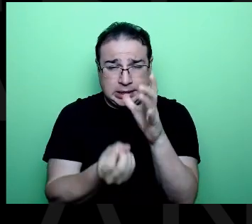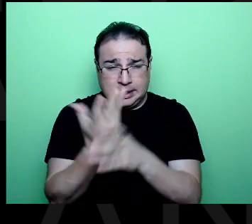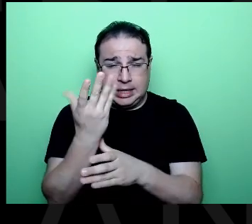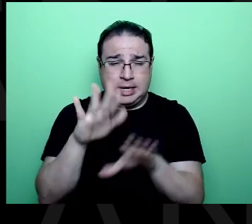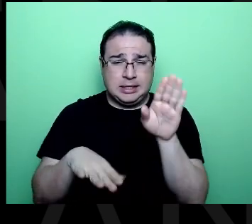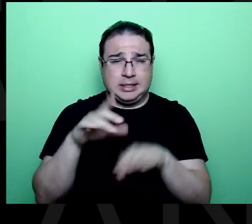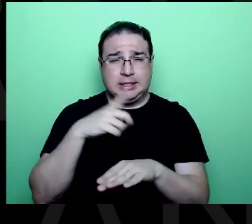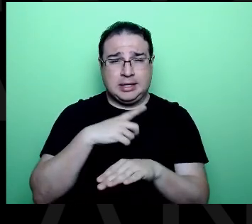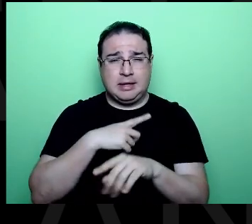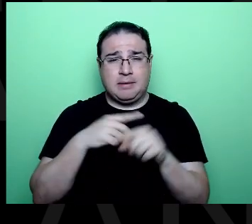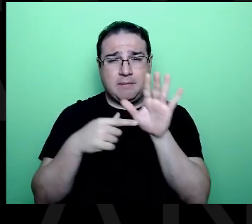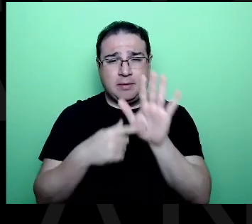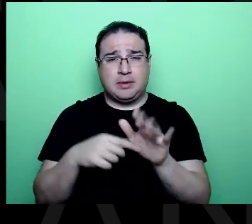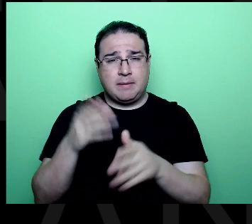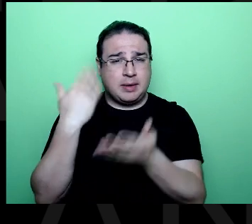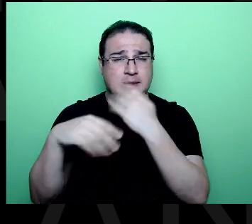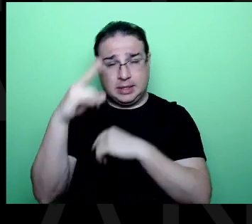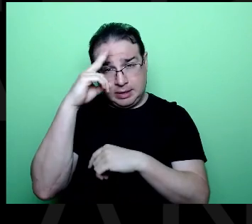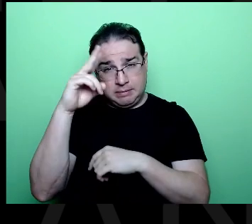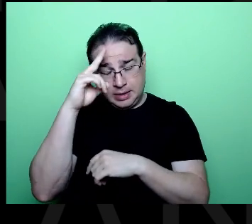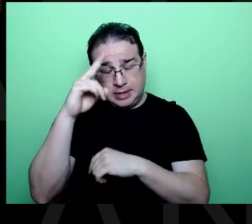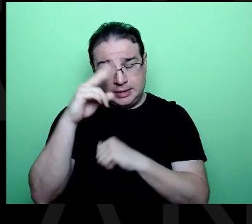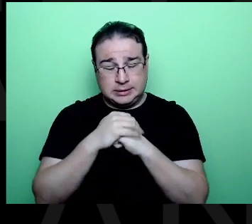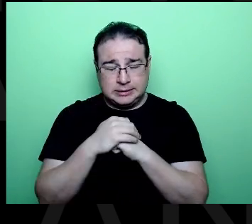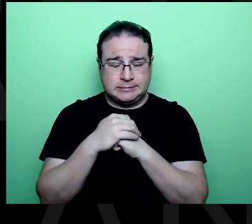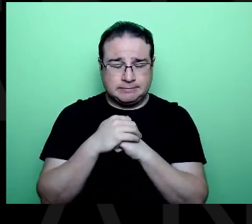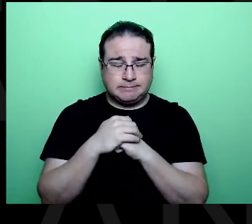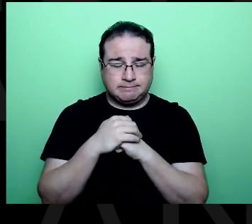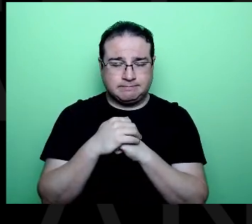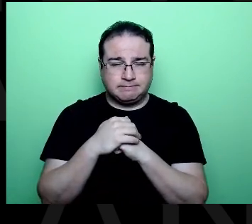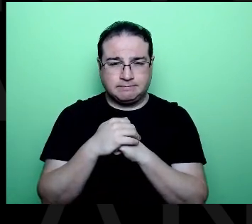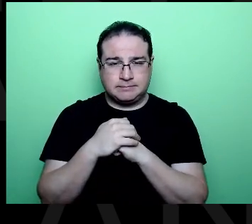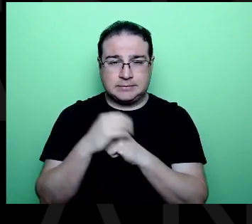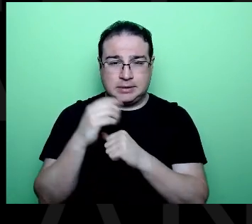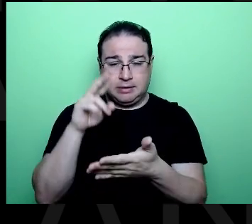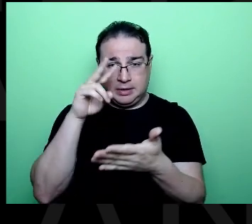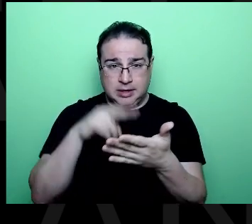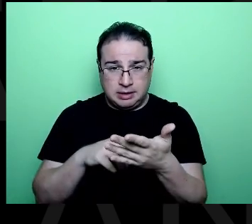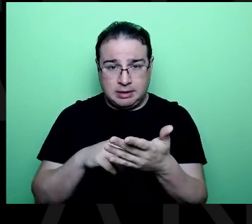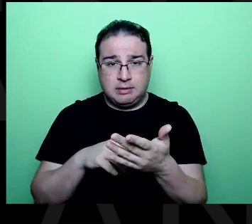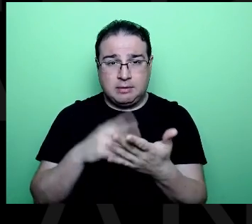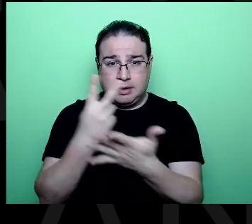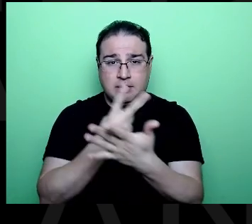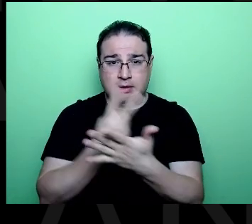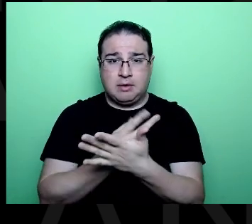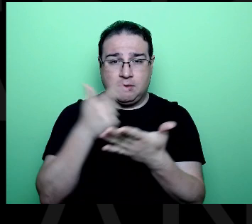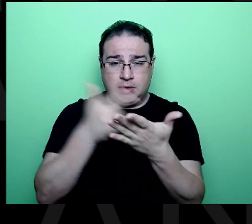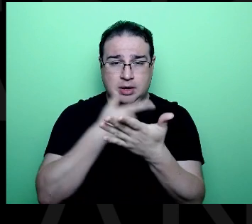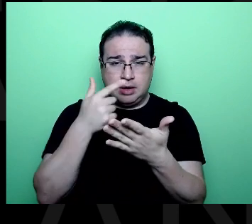tento não criar, né? Eu, até outro dia eu lembrei que eu li uma